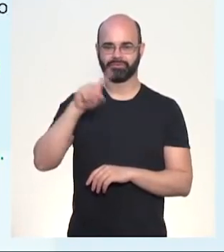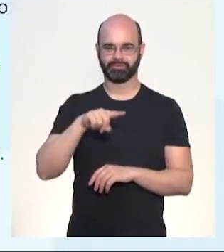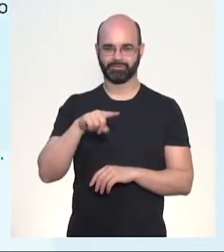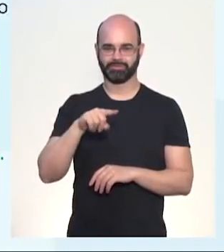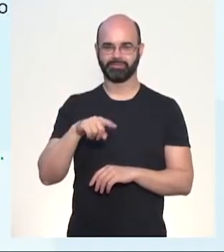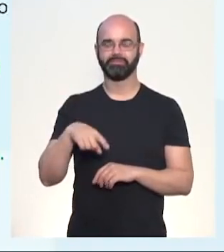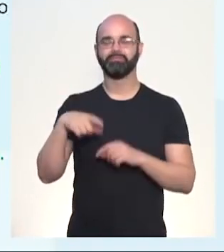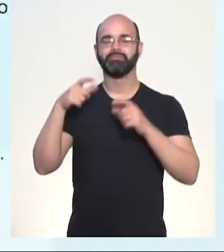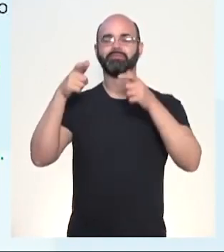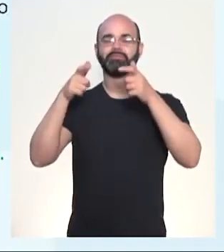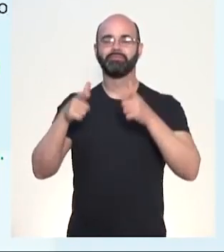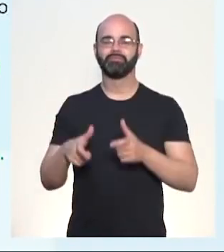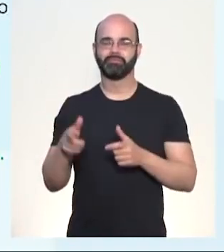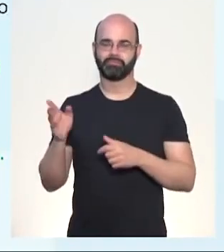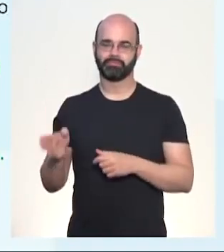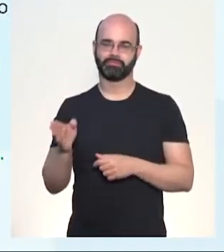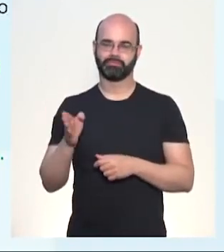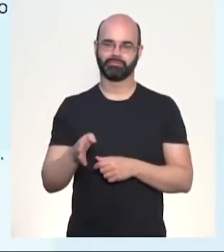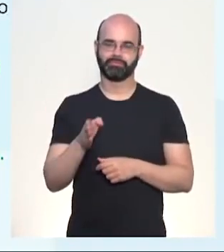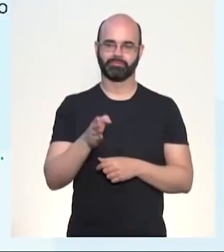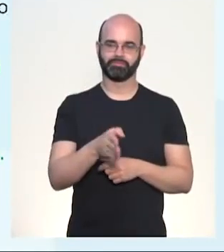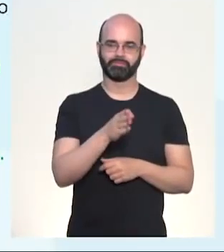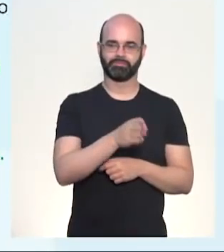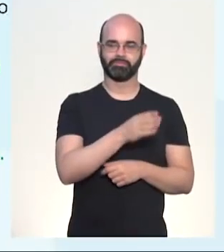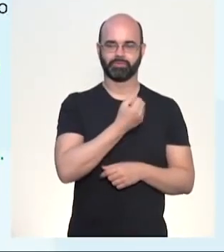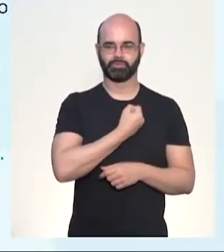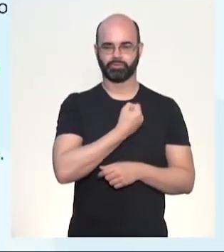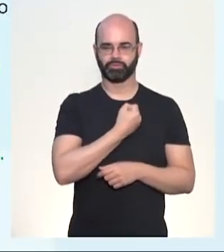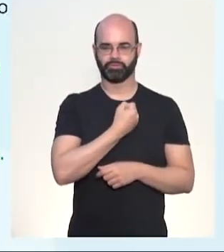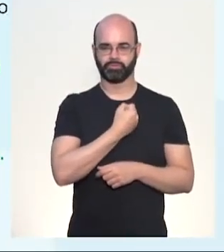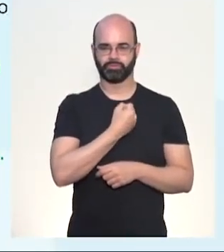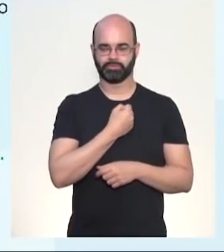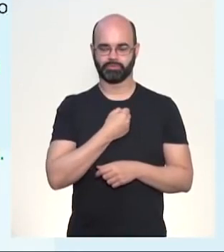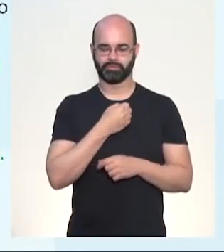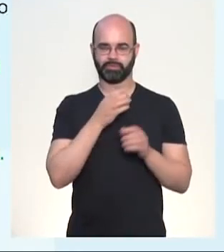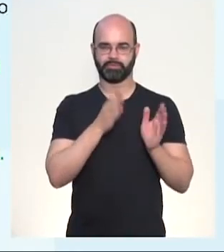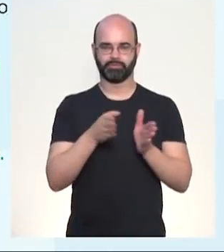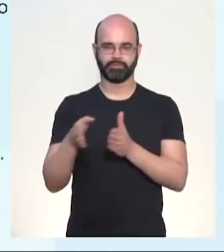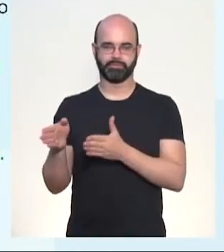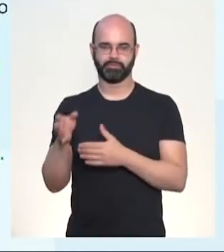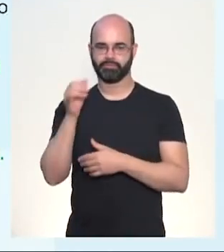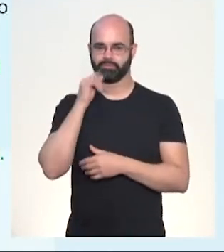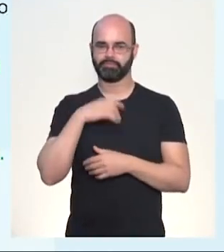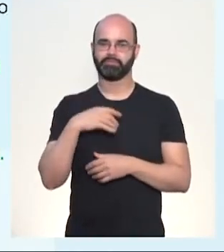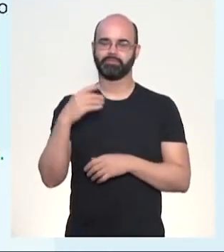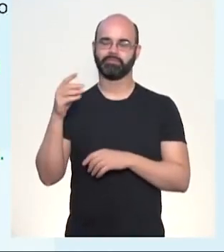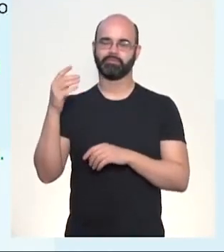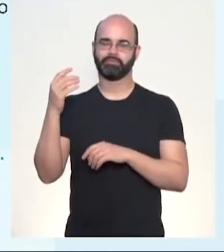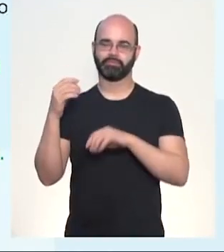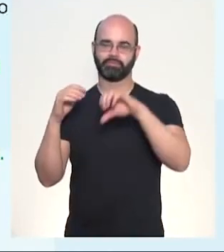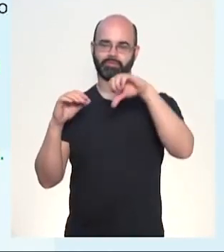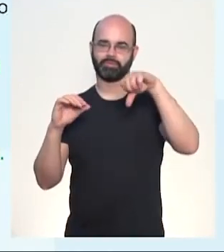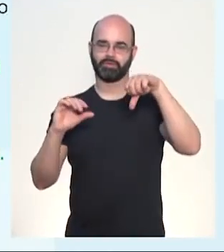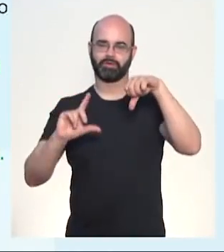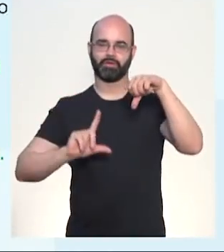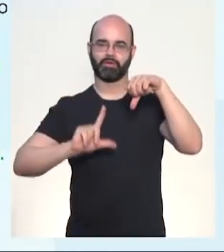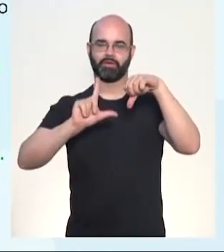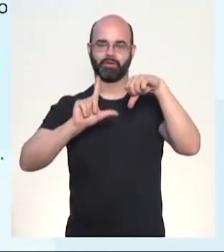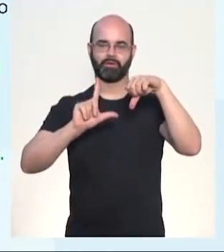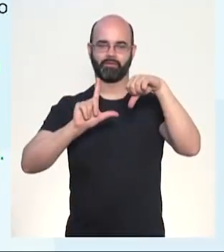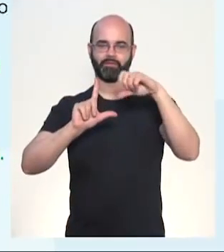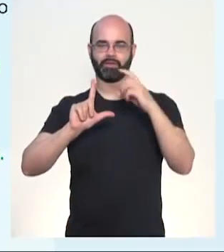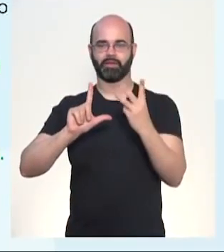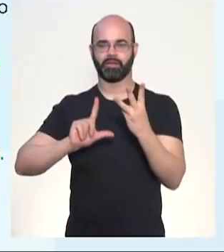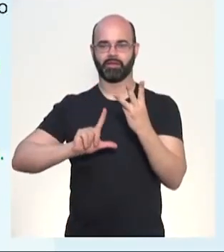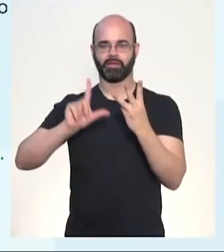termo ocupa na sequência numérica. E aí a gente está subindo um quadradinho em amarelo no 9, no 13, no 17, adivinha onde ele